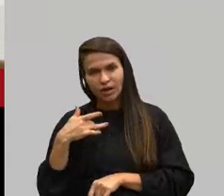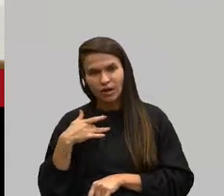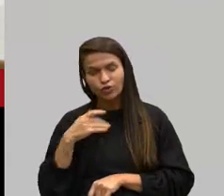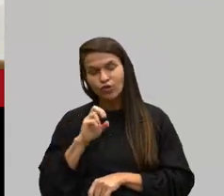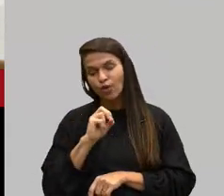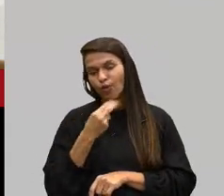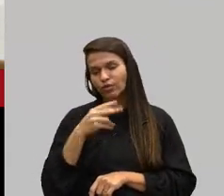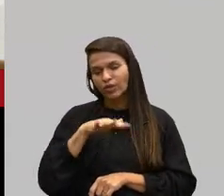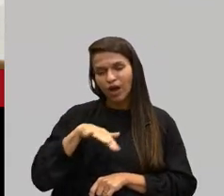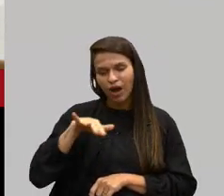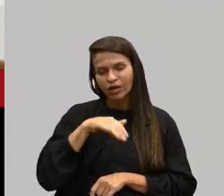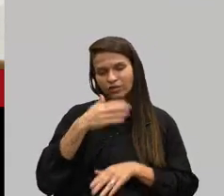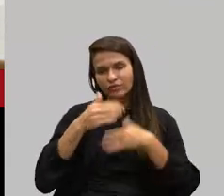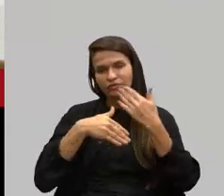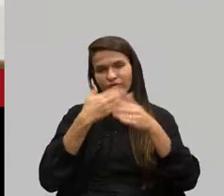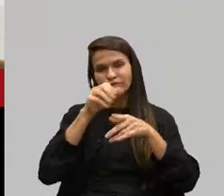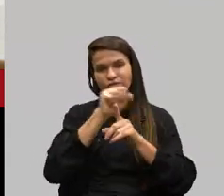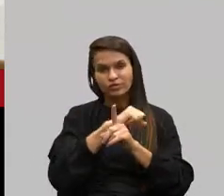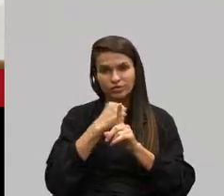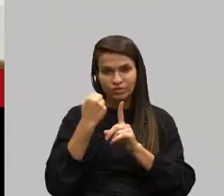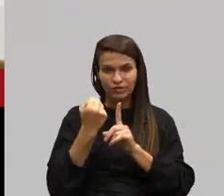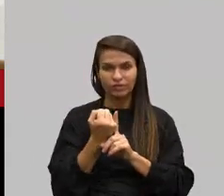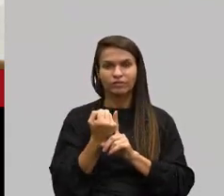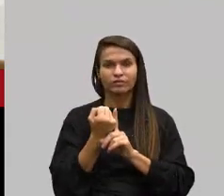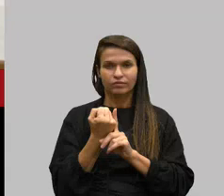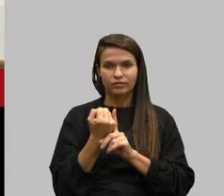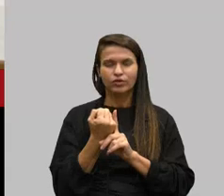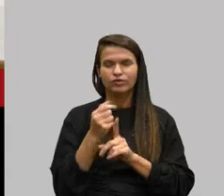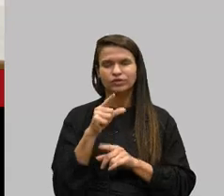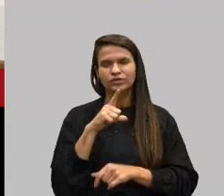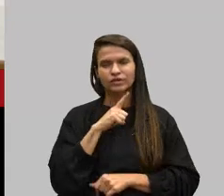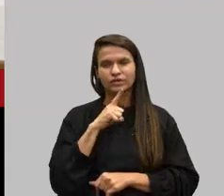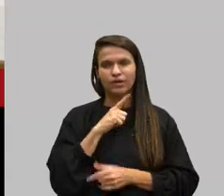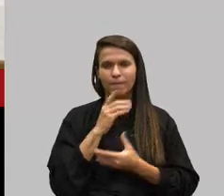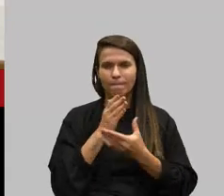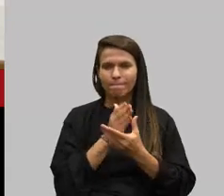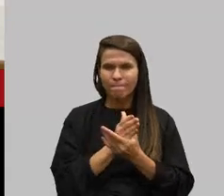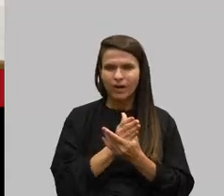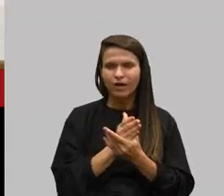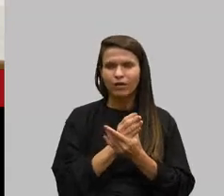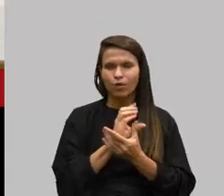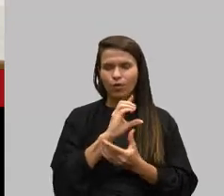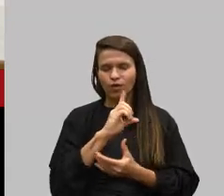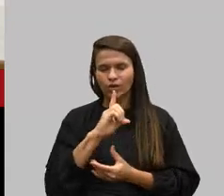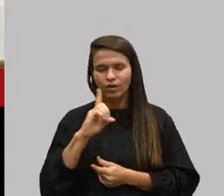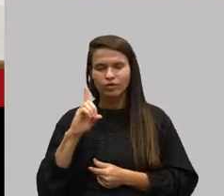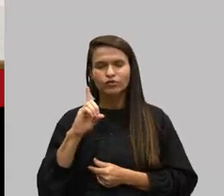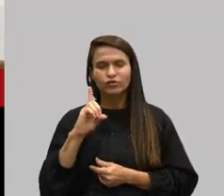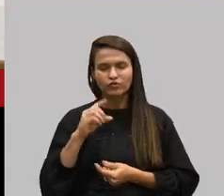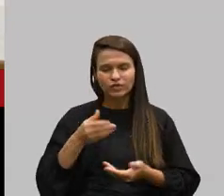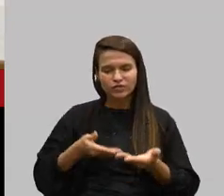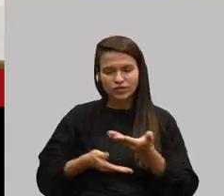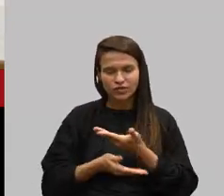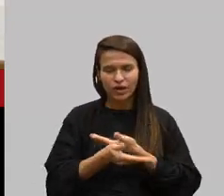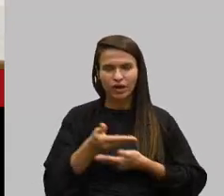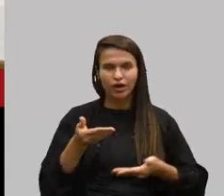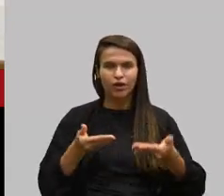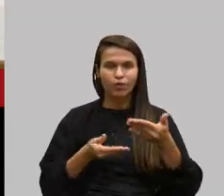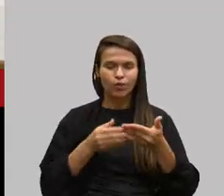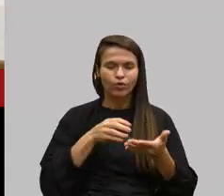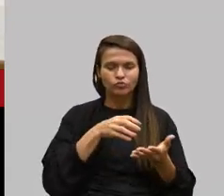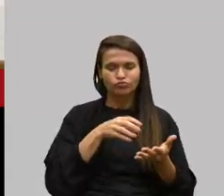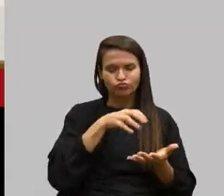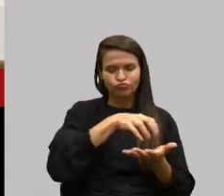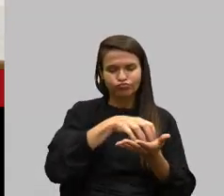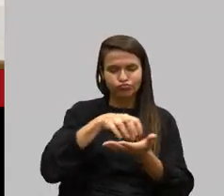seja na área do Desenvolvimento Social e quando você tem uma pasta meio coordenando você dialoga com todo esse